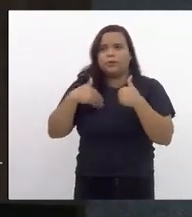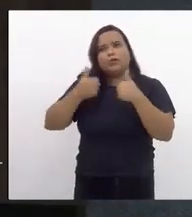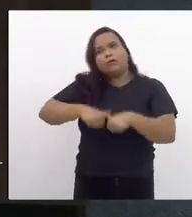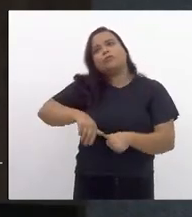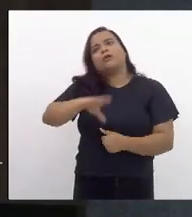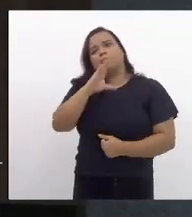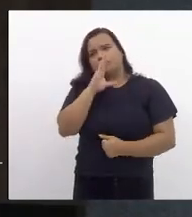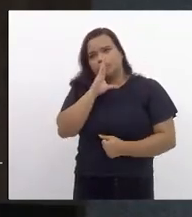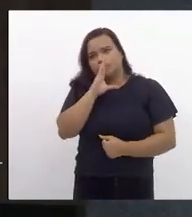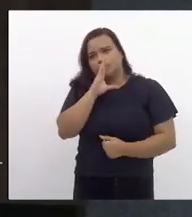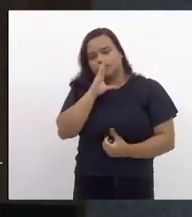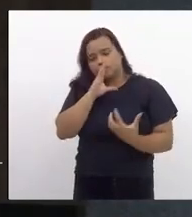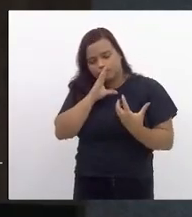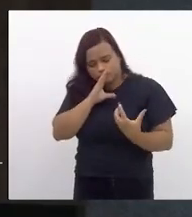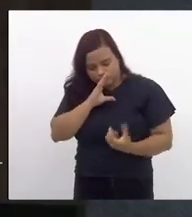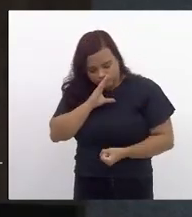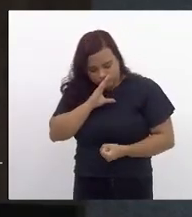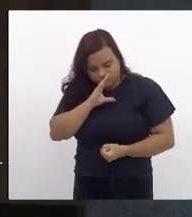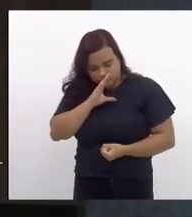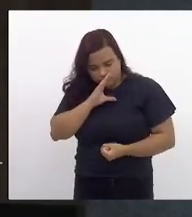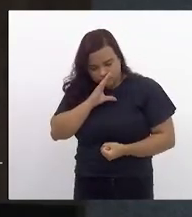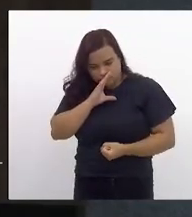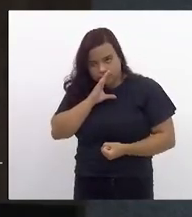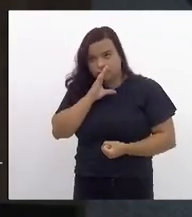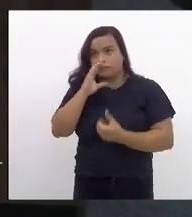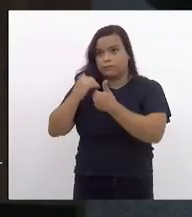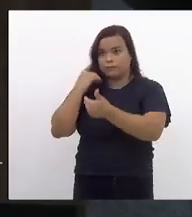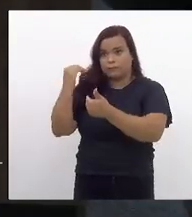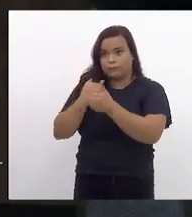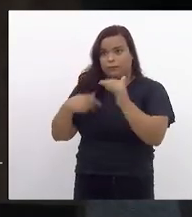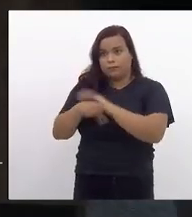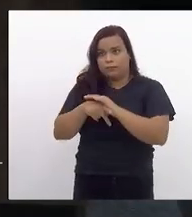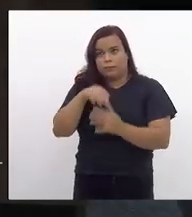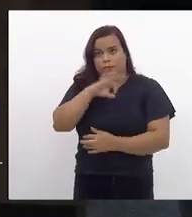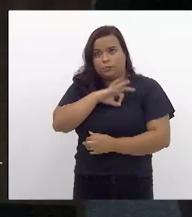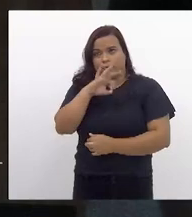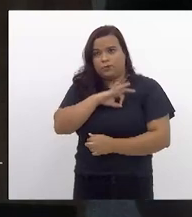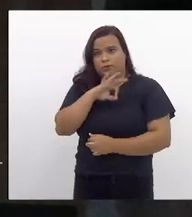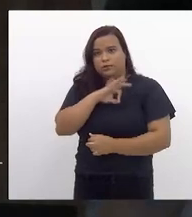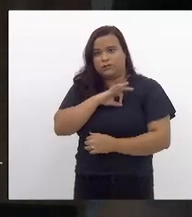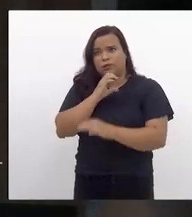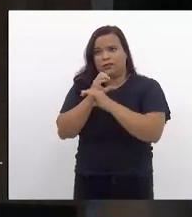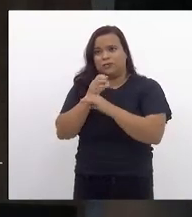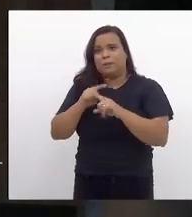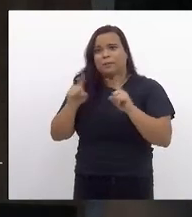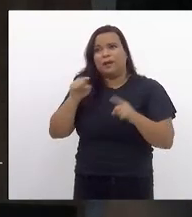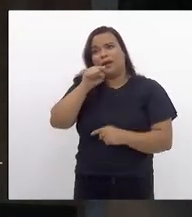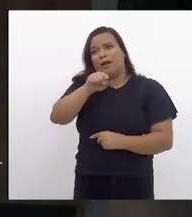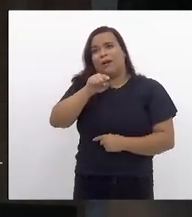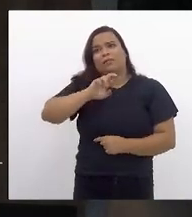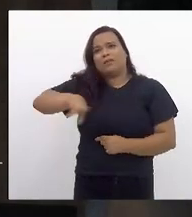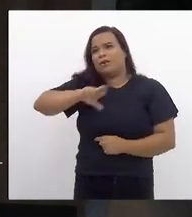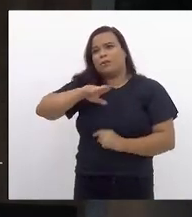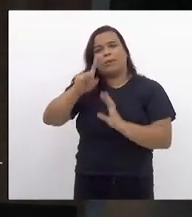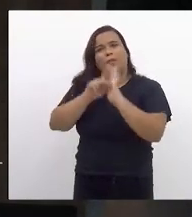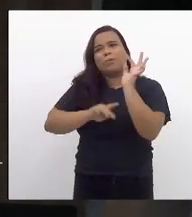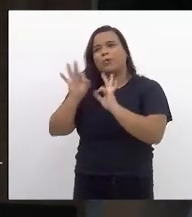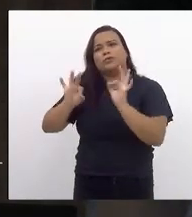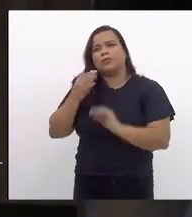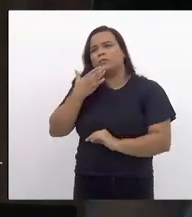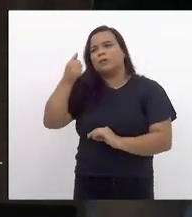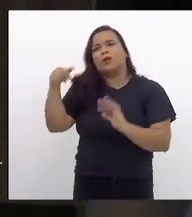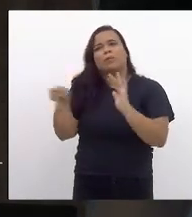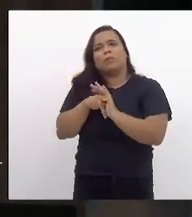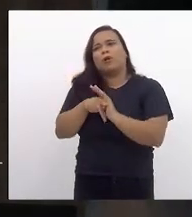silêncio, aceitando a orientação dos policiais civis, mas esse não é o melhor projeto para a Polícia Civil. A